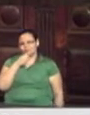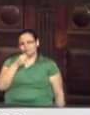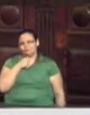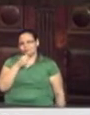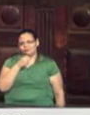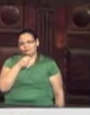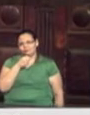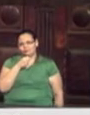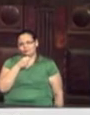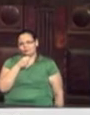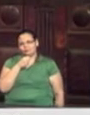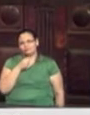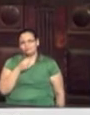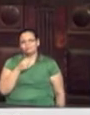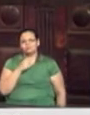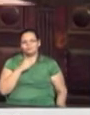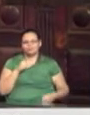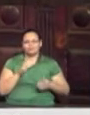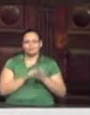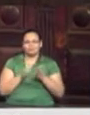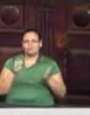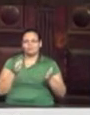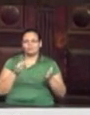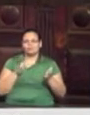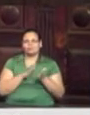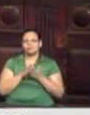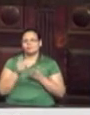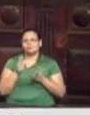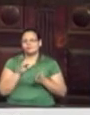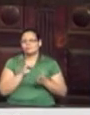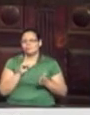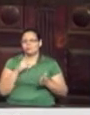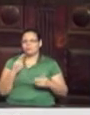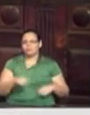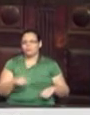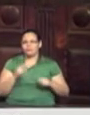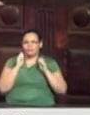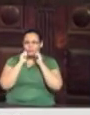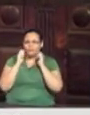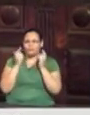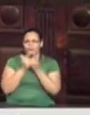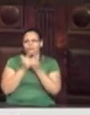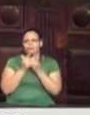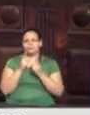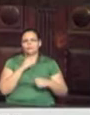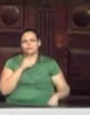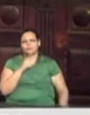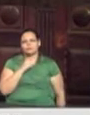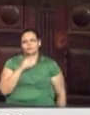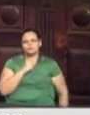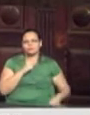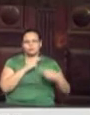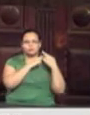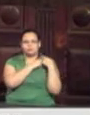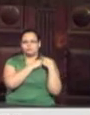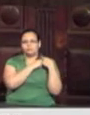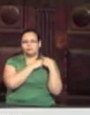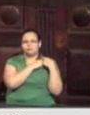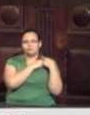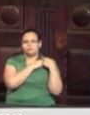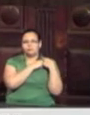expediu manchete, não é o Parlamento Fluminense que tem alguma